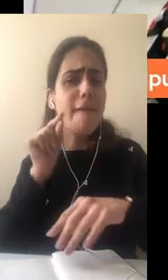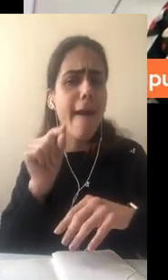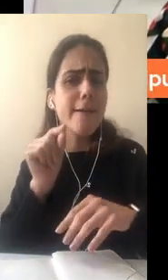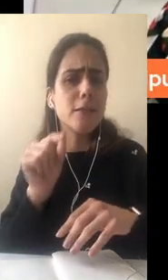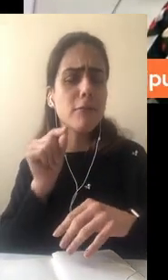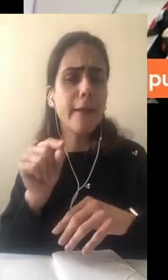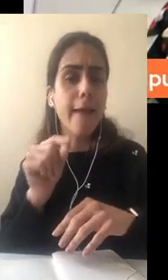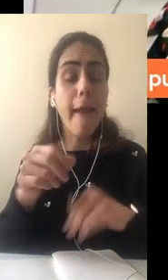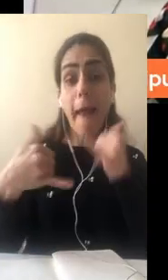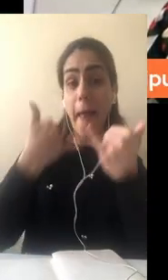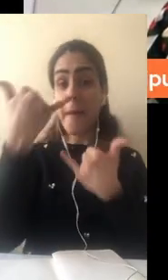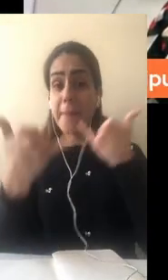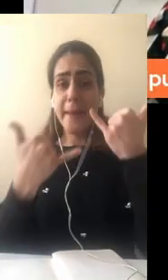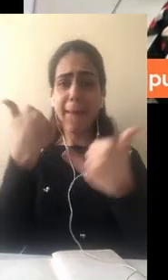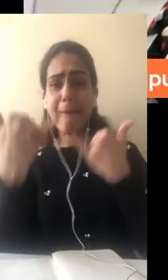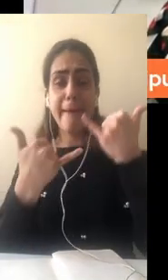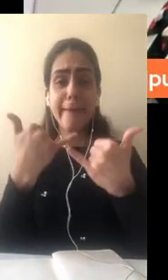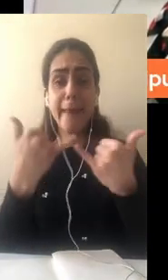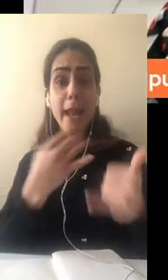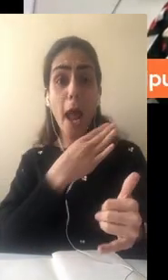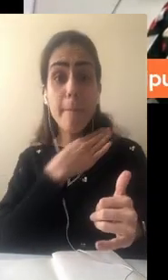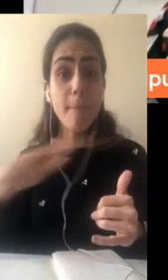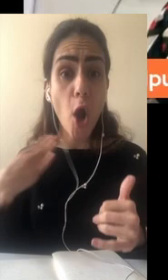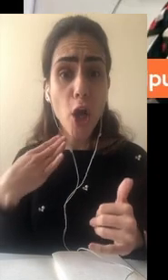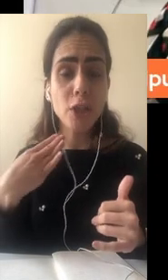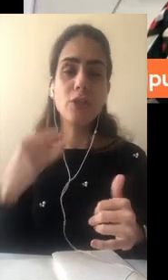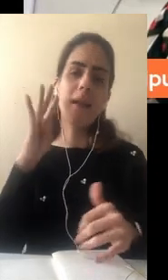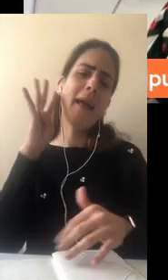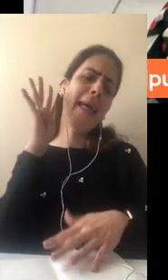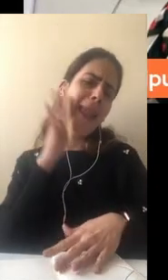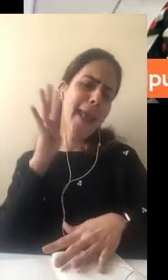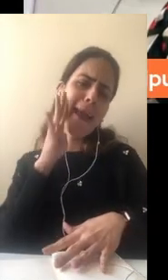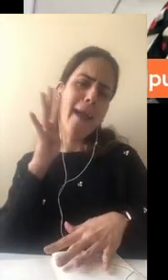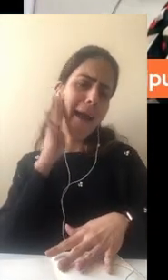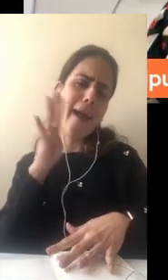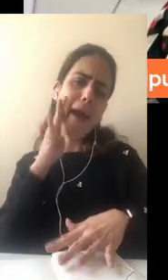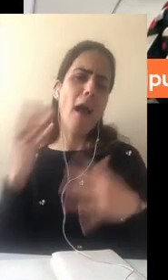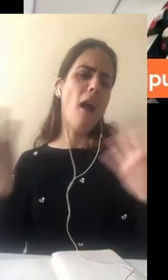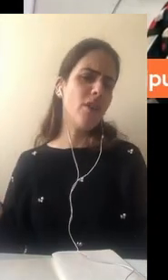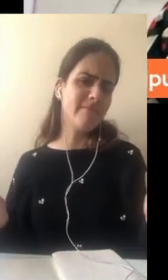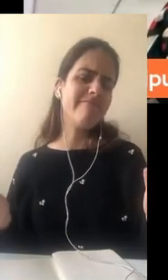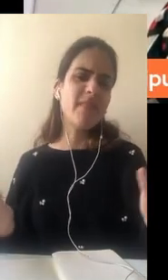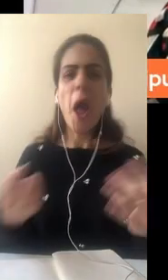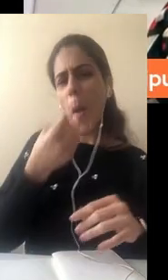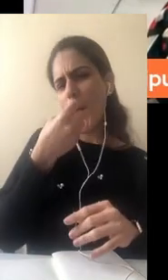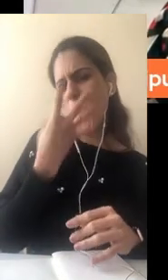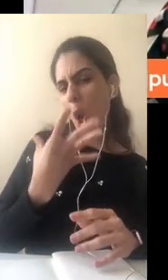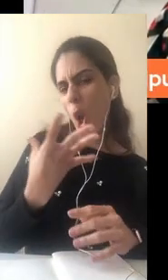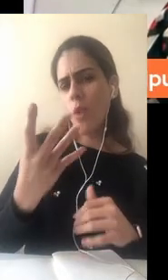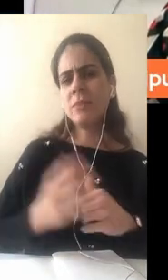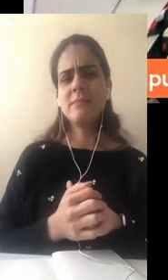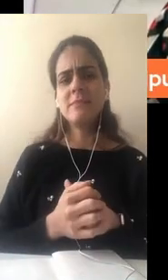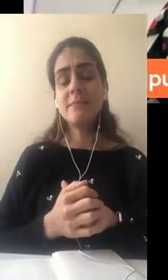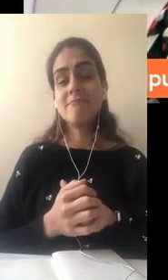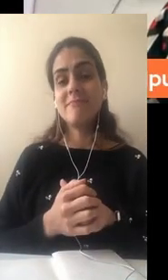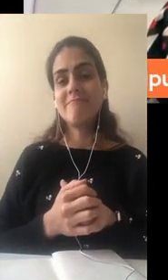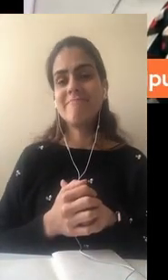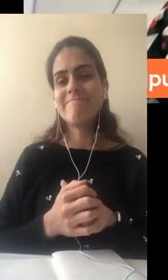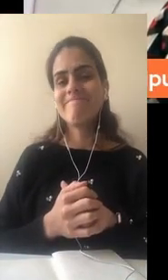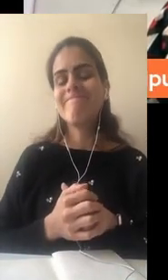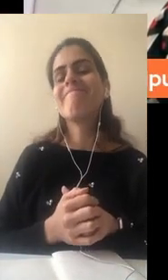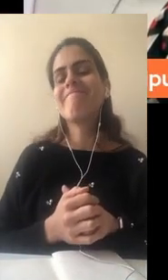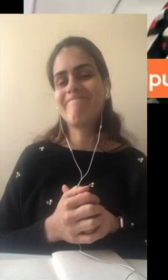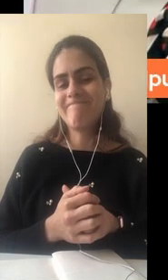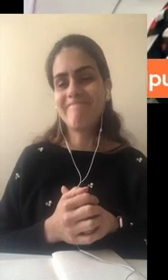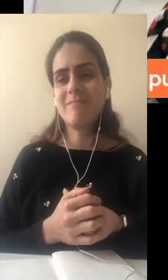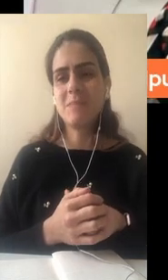revisto a morte e a brincadeira à morte de divertido, de prazeroso. Eu até deixo doce,